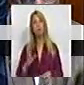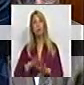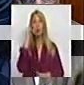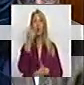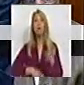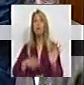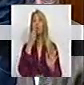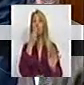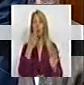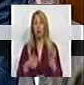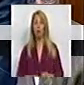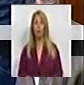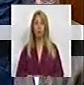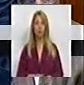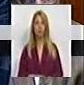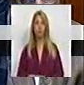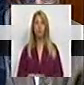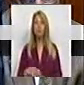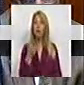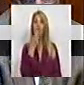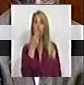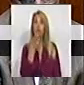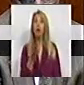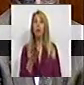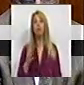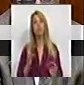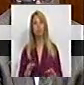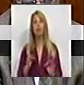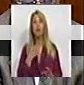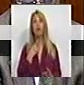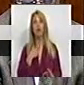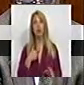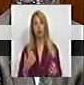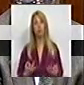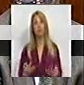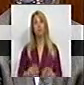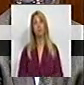imposto sobre o tabaco. Fumar é efetivamente um vício.